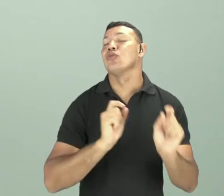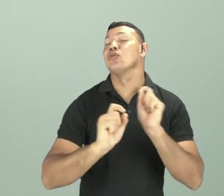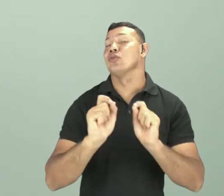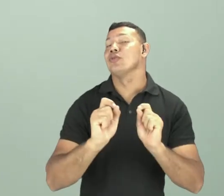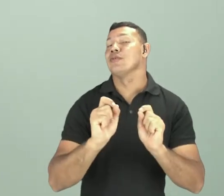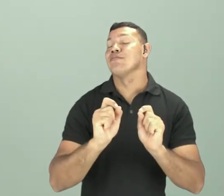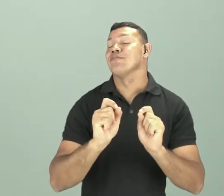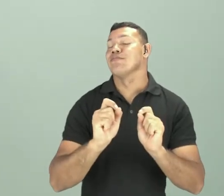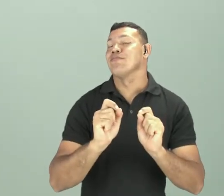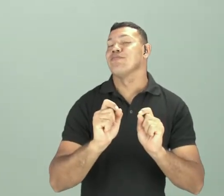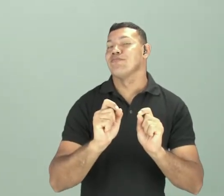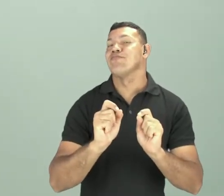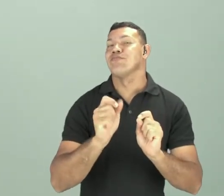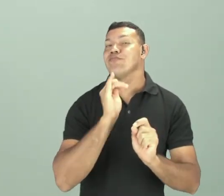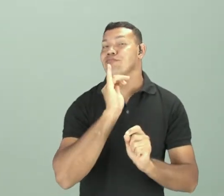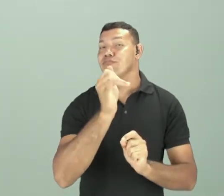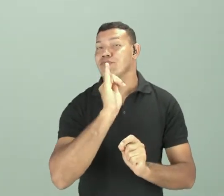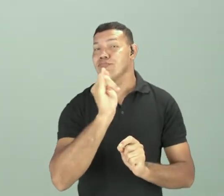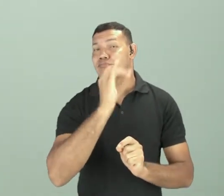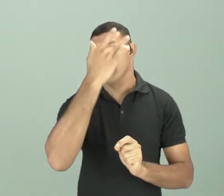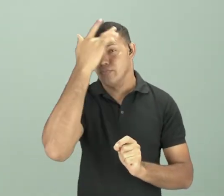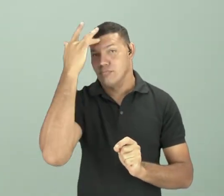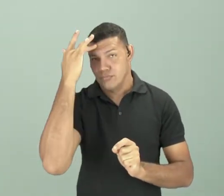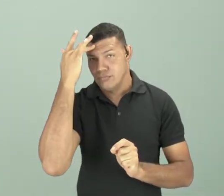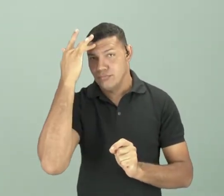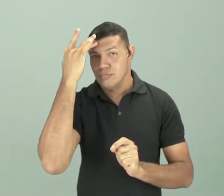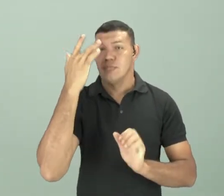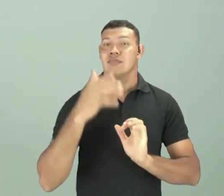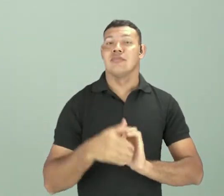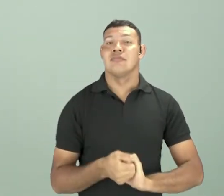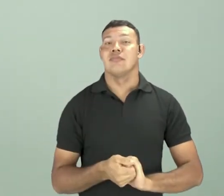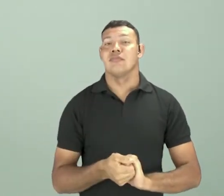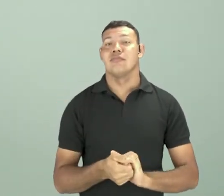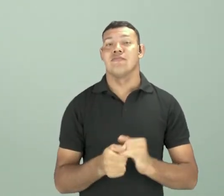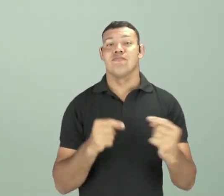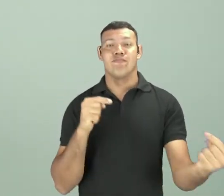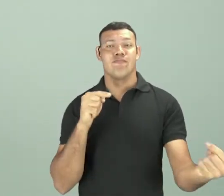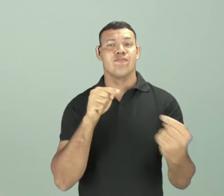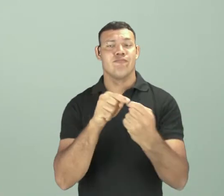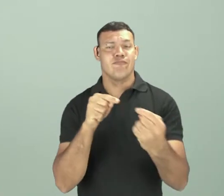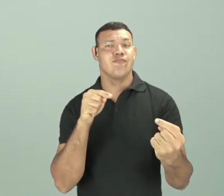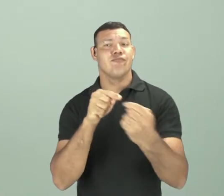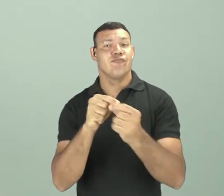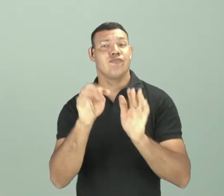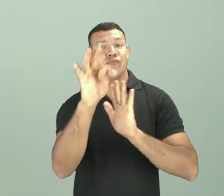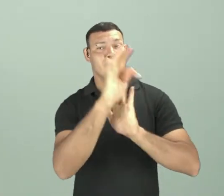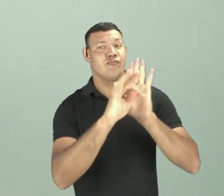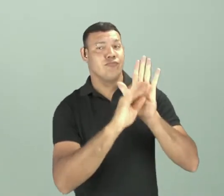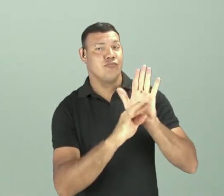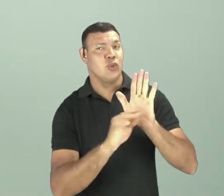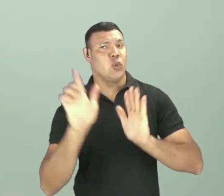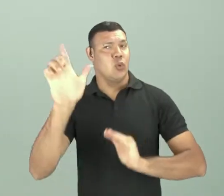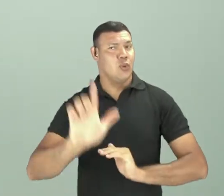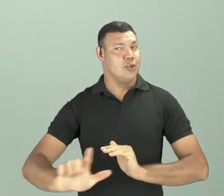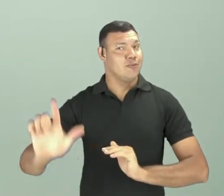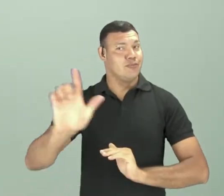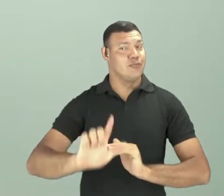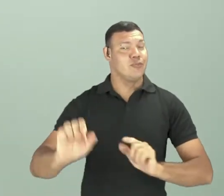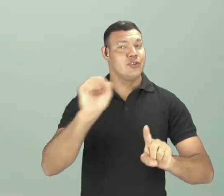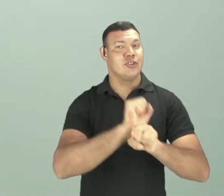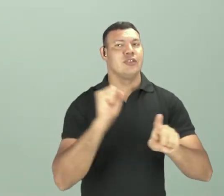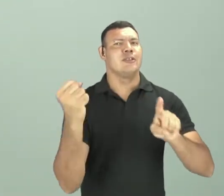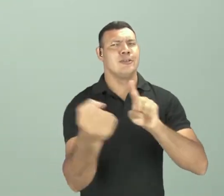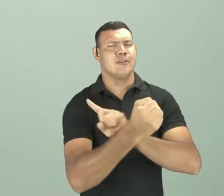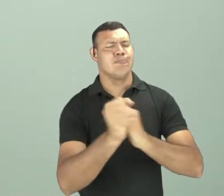tratar principalmente do narrador. Depois, a relação entre texto, literatura e sociedade. Ou seja, você vai ter que ler o